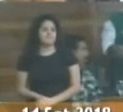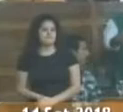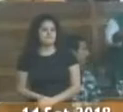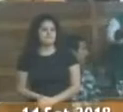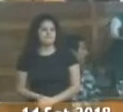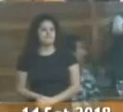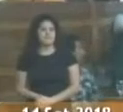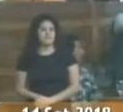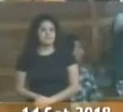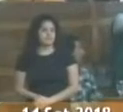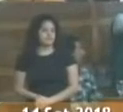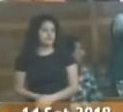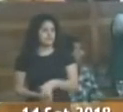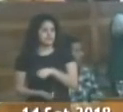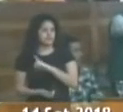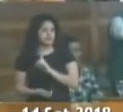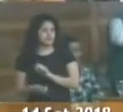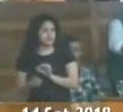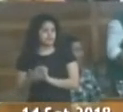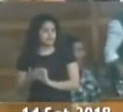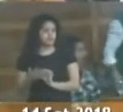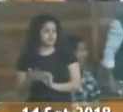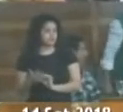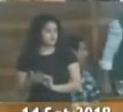O senhor Gustavo Berna não escreveu?